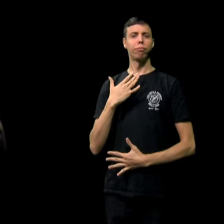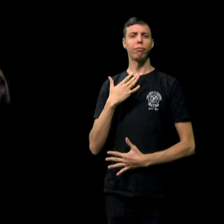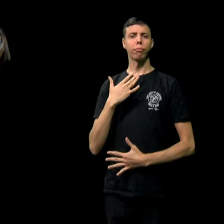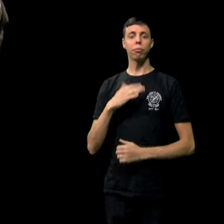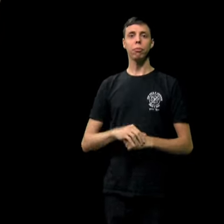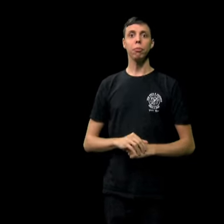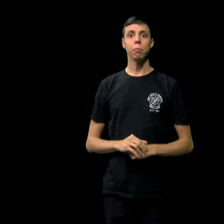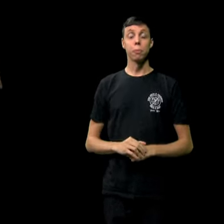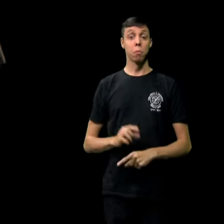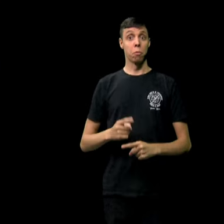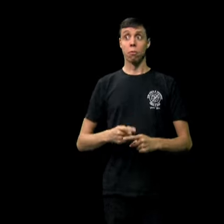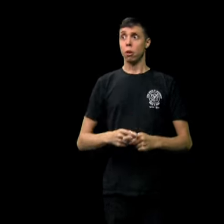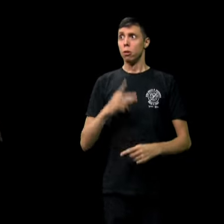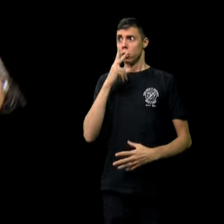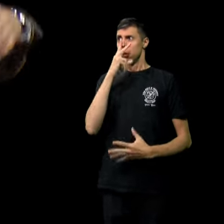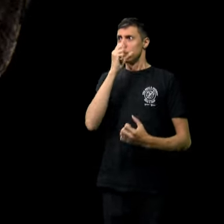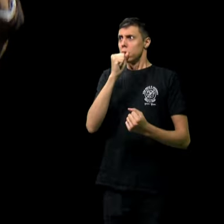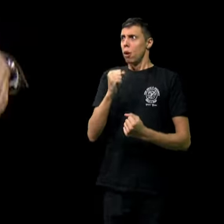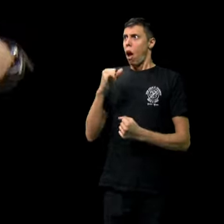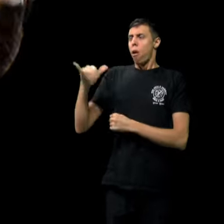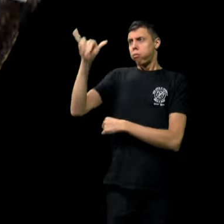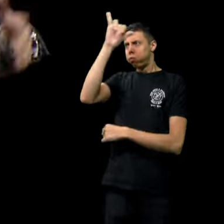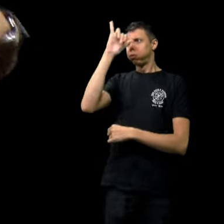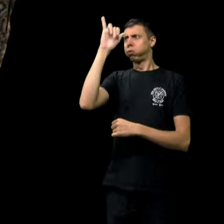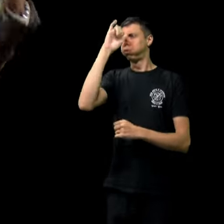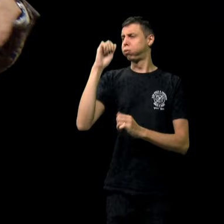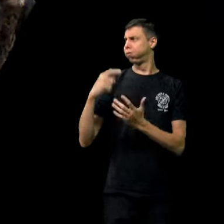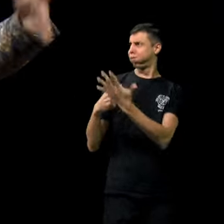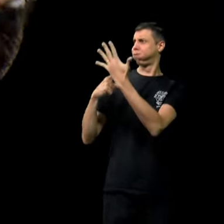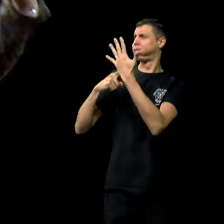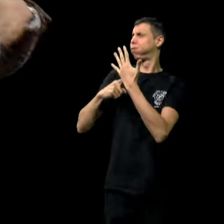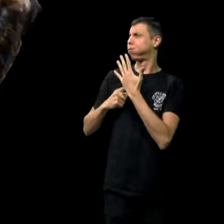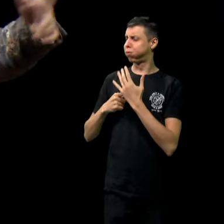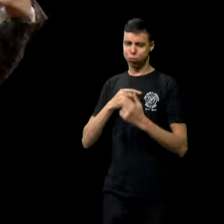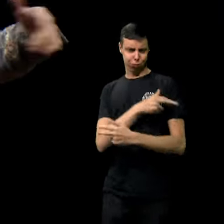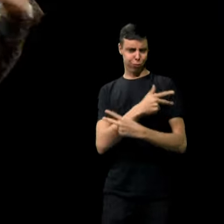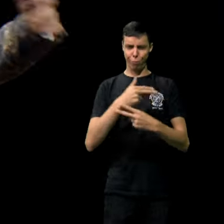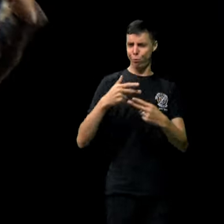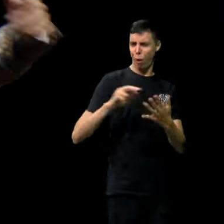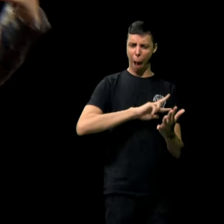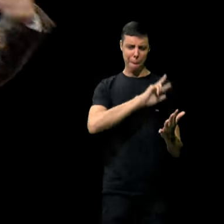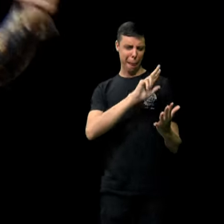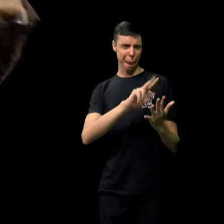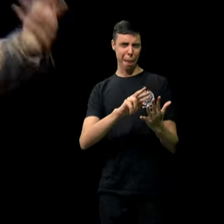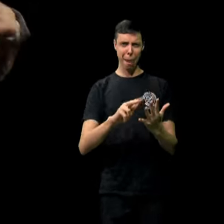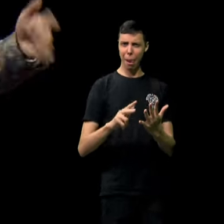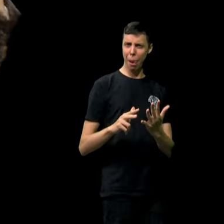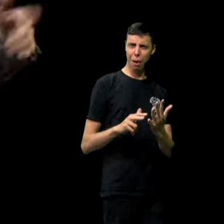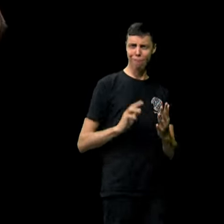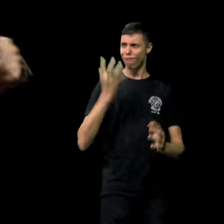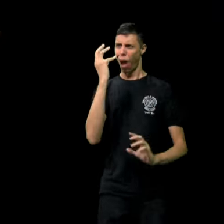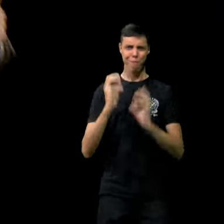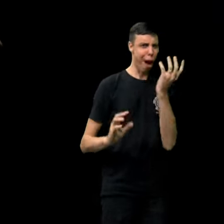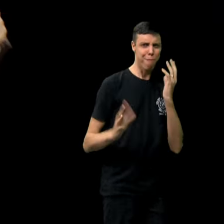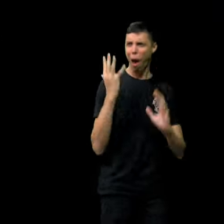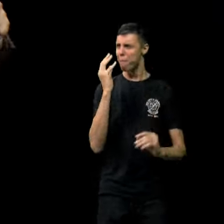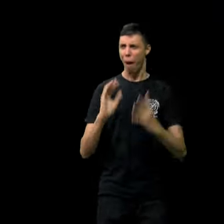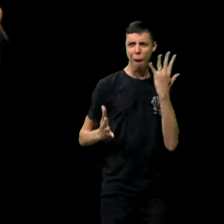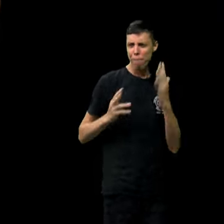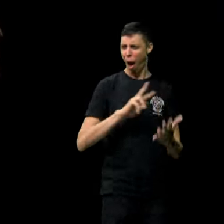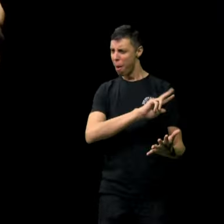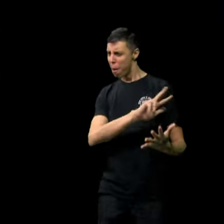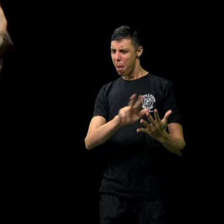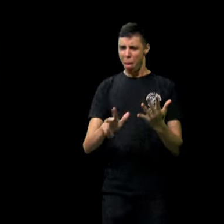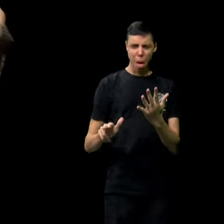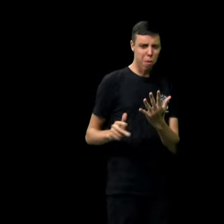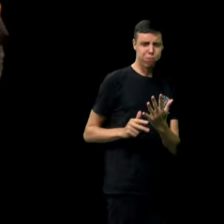porque tanto o poder, a unção, a revelação, os códigos fluindo e vendo o que Deus vai fazer em milhares de